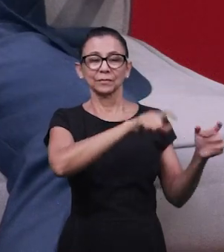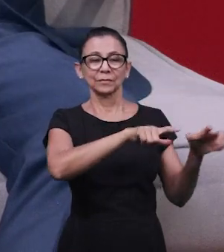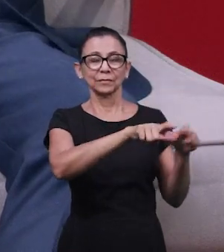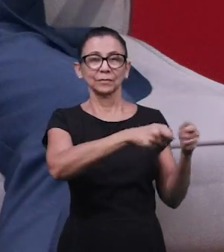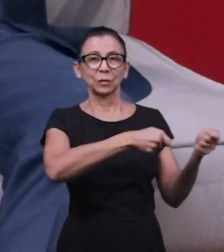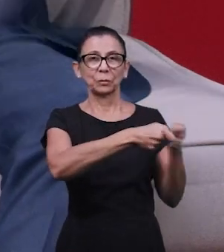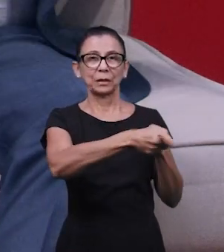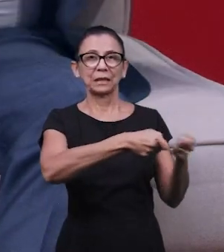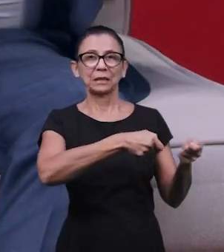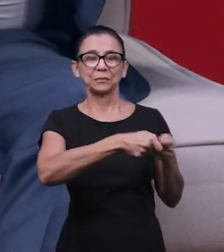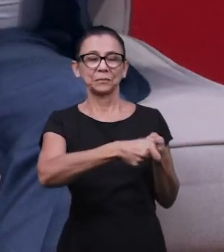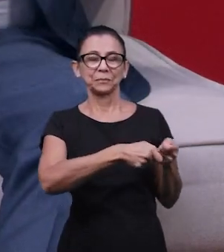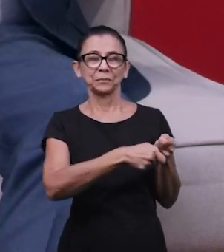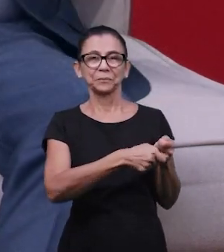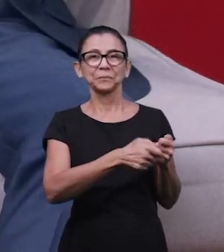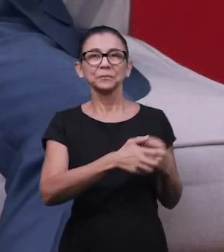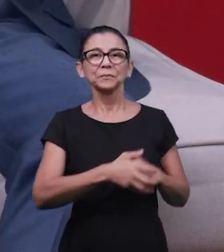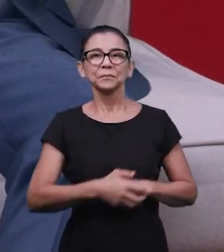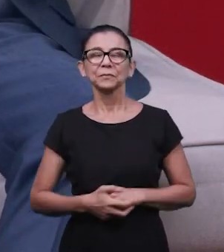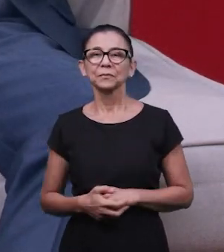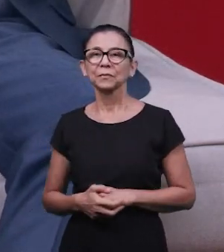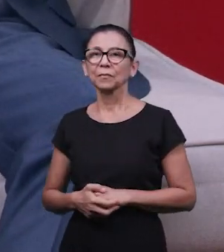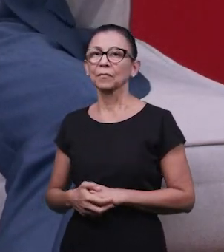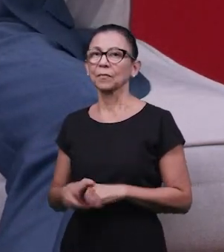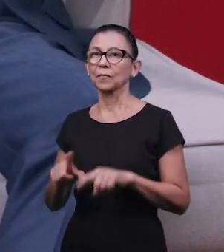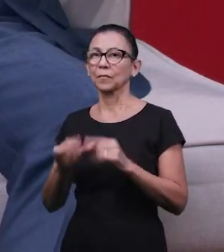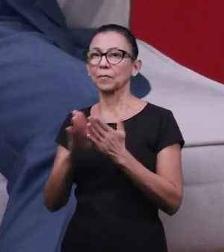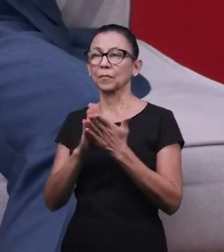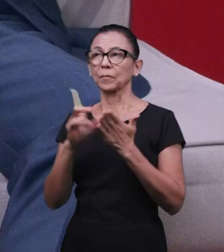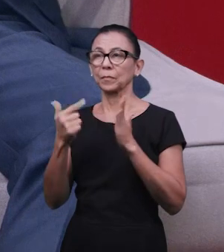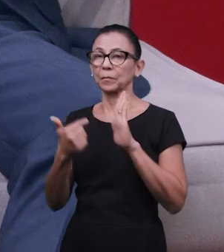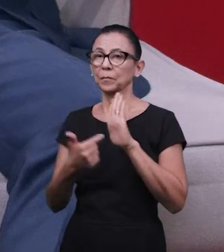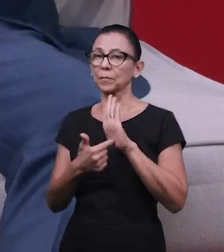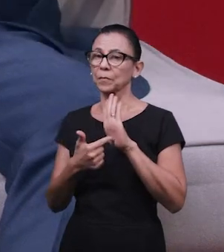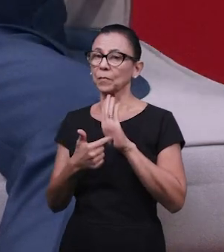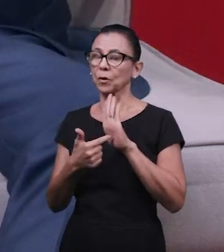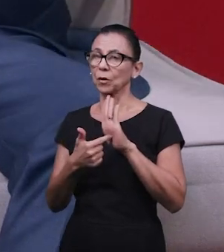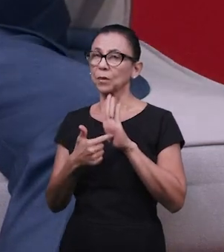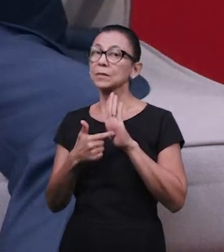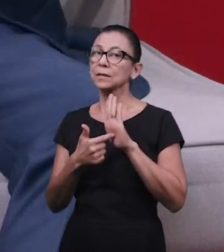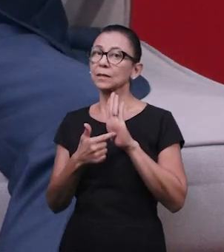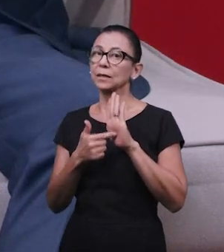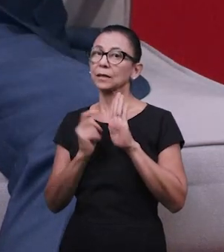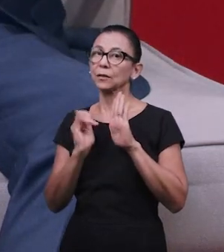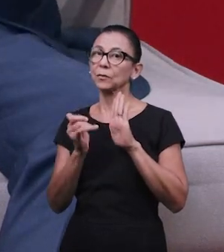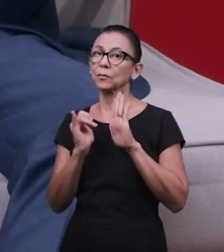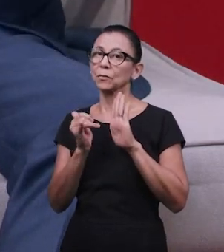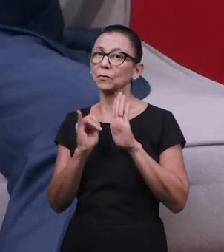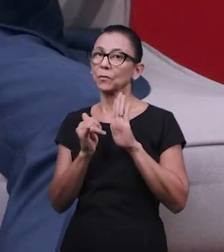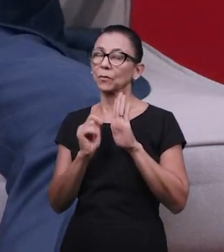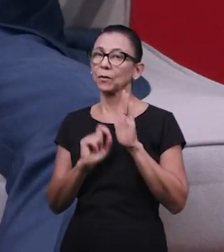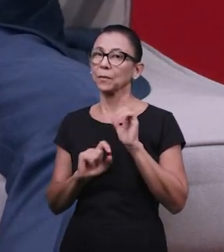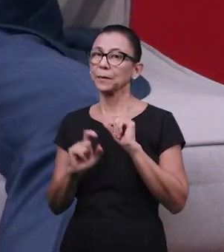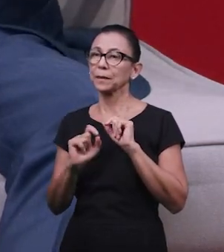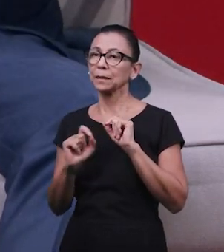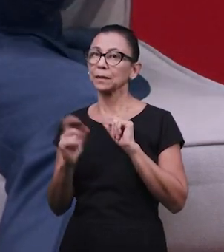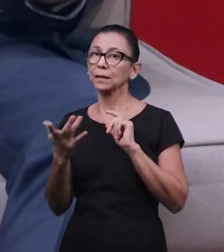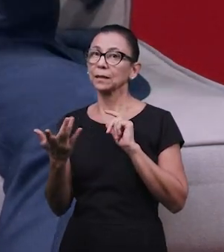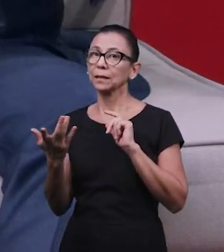versículos. Essa é uma realidade. A Bíblia também diz que o mundo está posto, ou jaz,